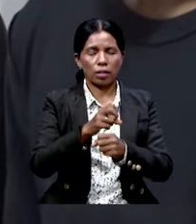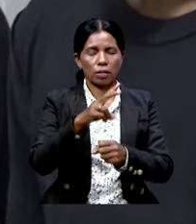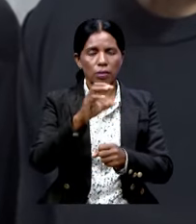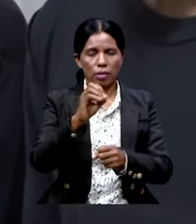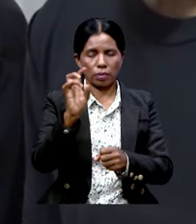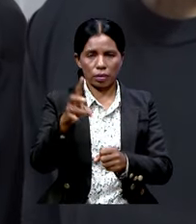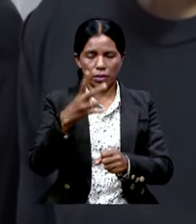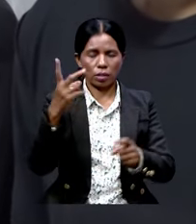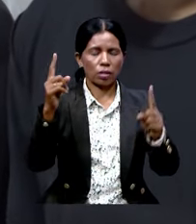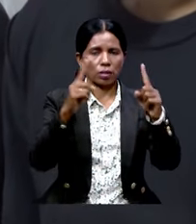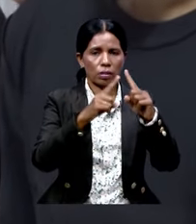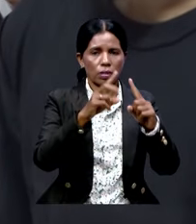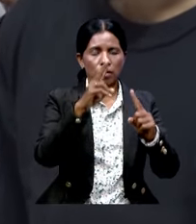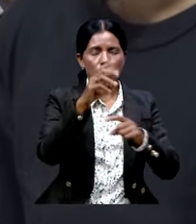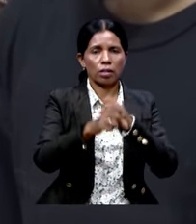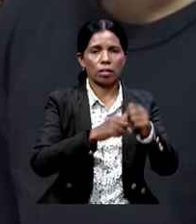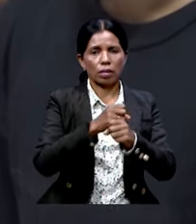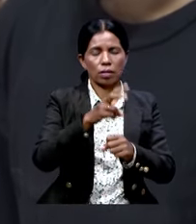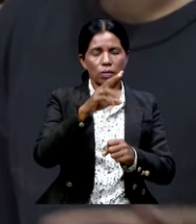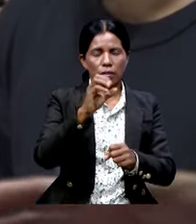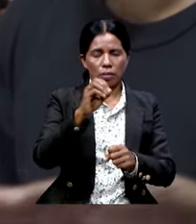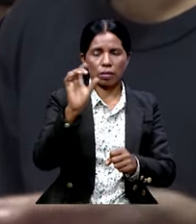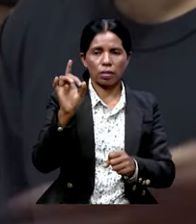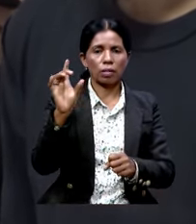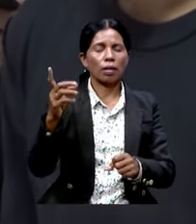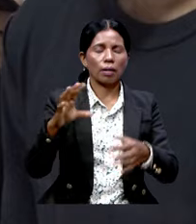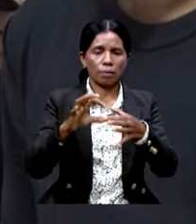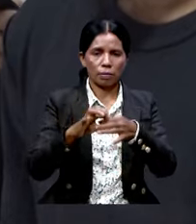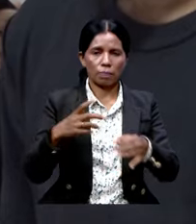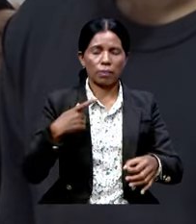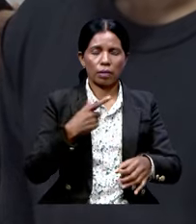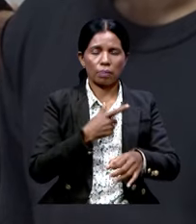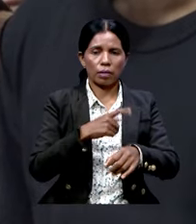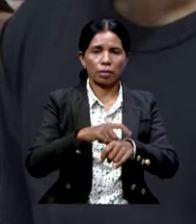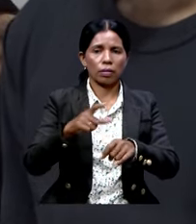tinan rihun rua sanulu resin walu nudar membro Parlamento Nasional Husi